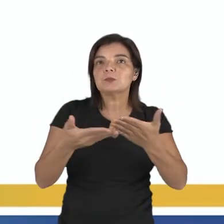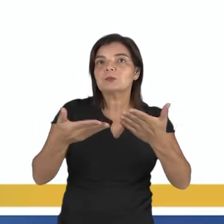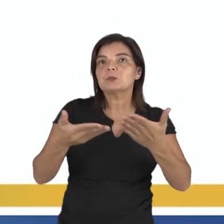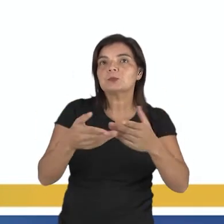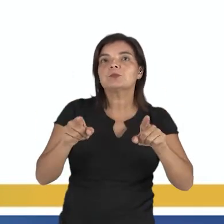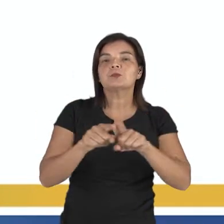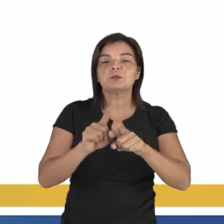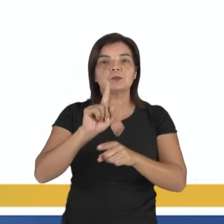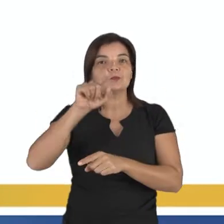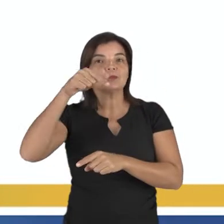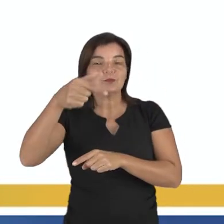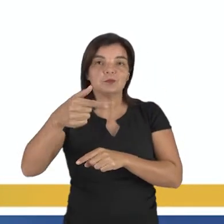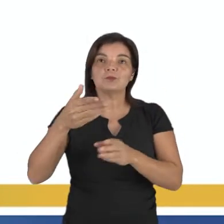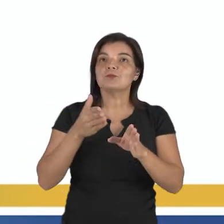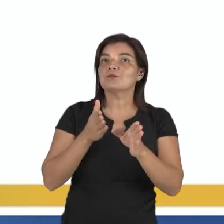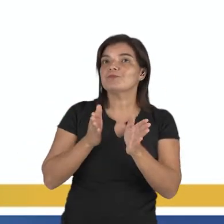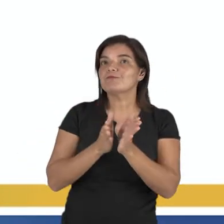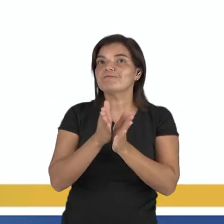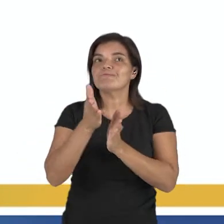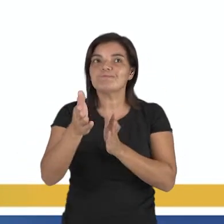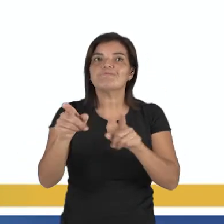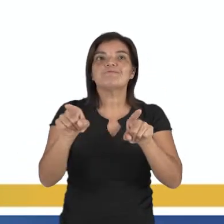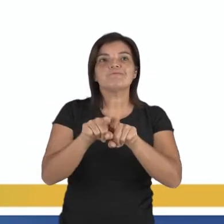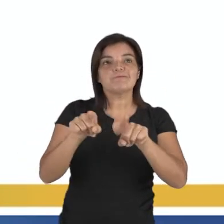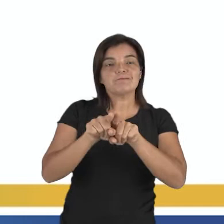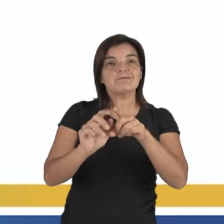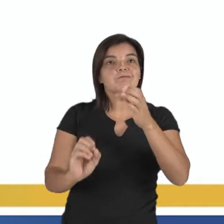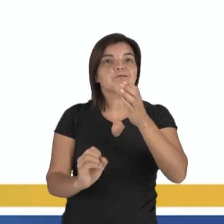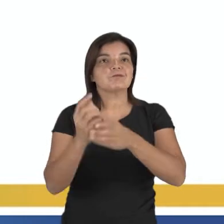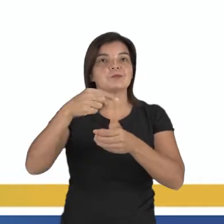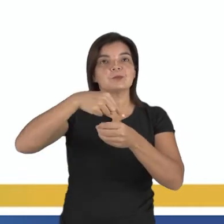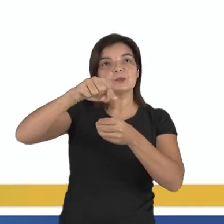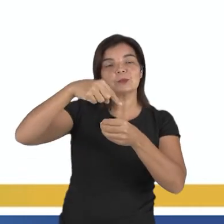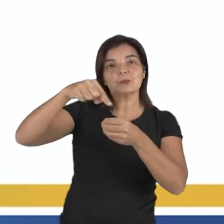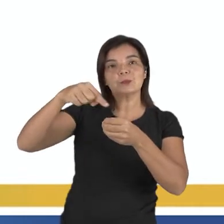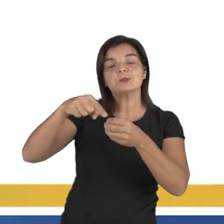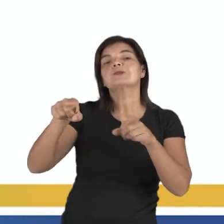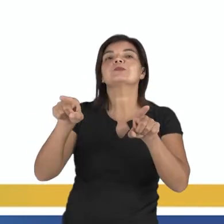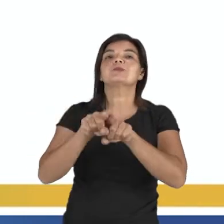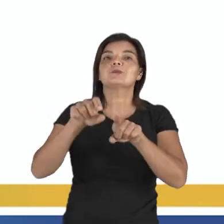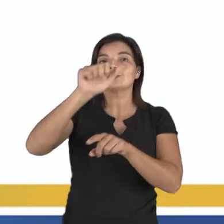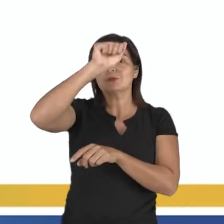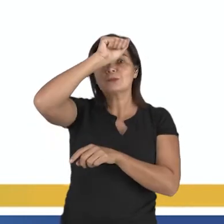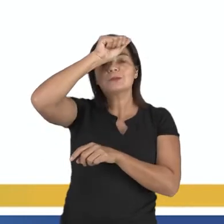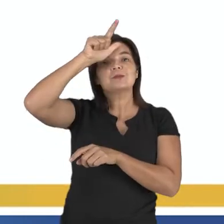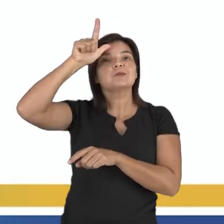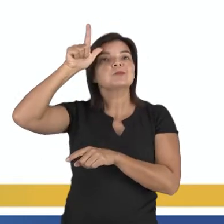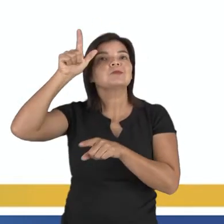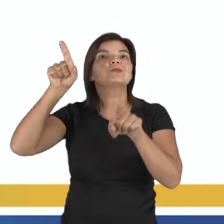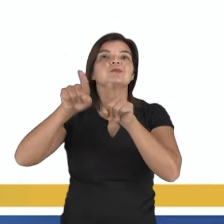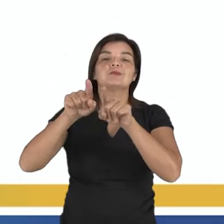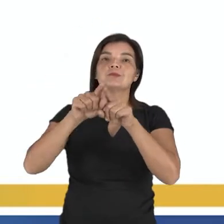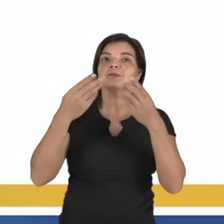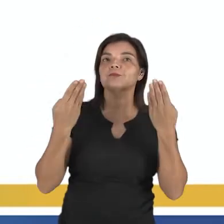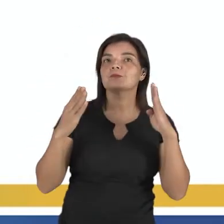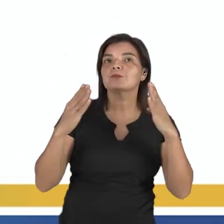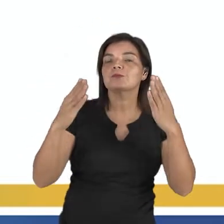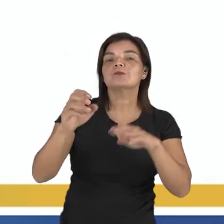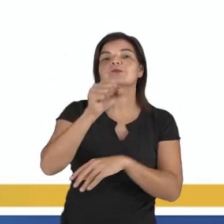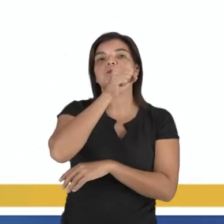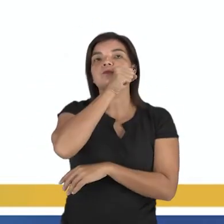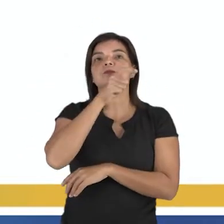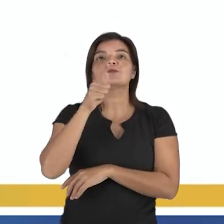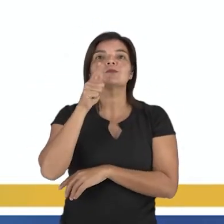feita agora por outros meios de circulação. Assim, nascem municípios como Acrelândia, Bujari, Senador Guiomar